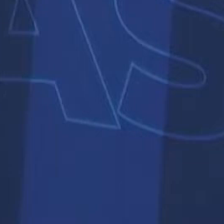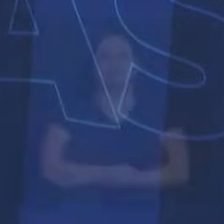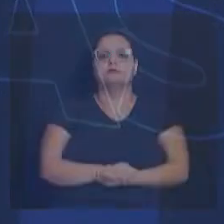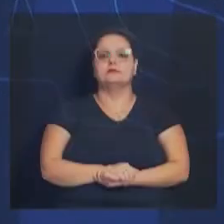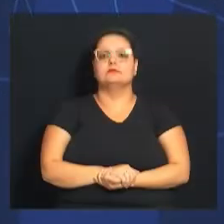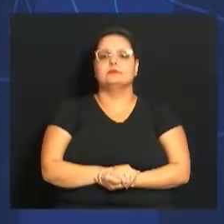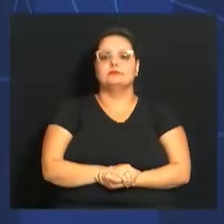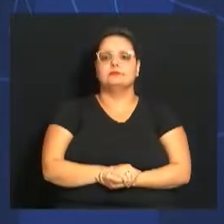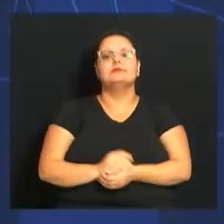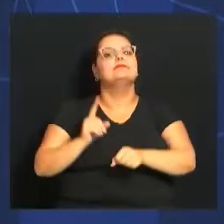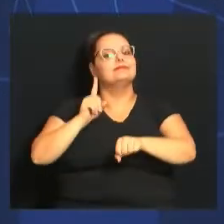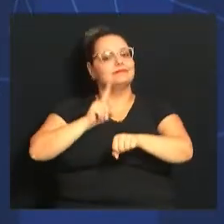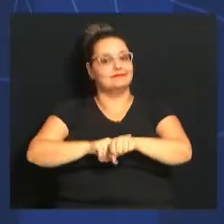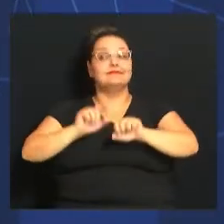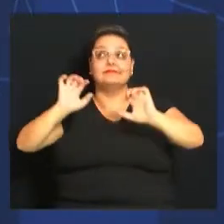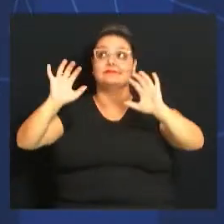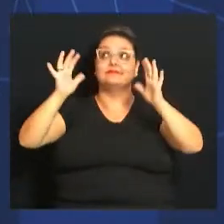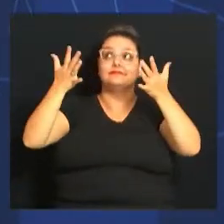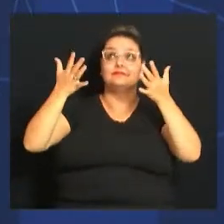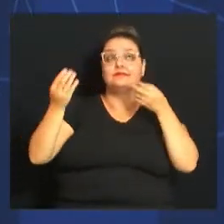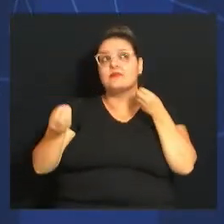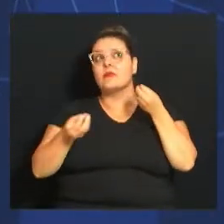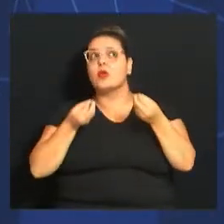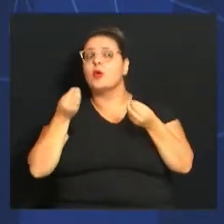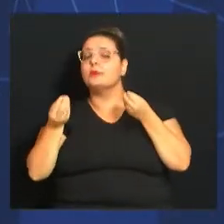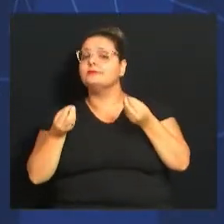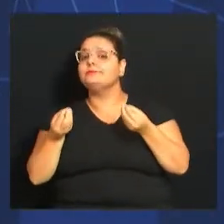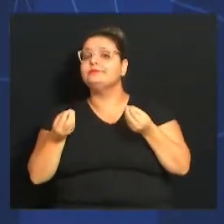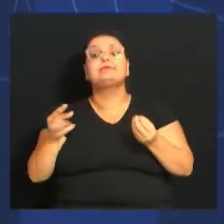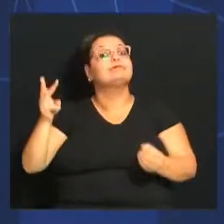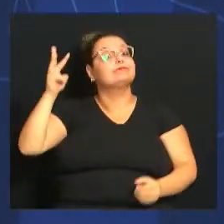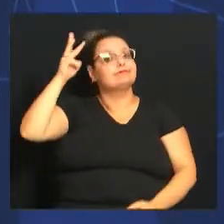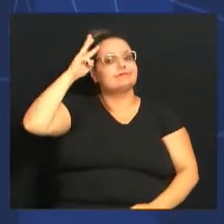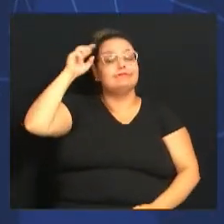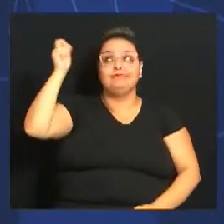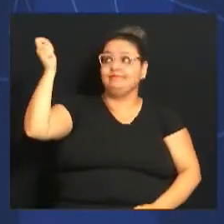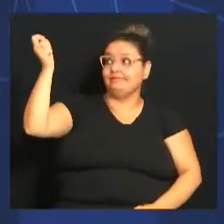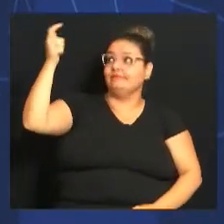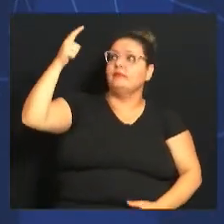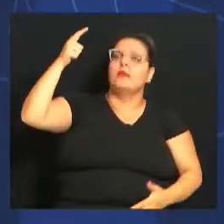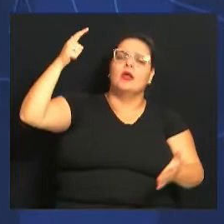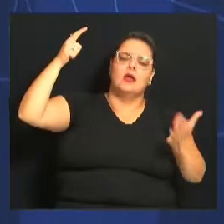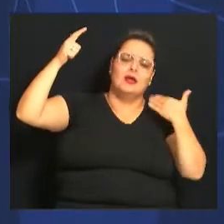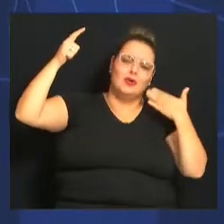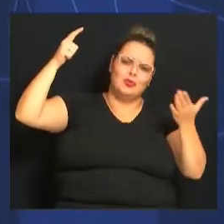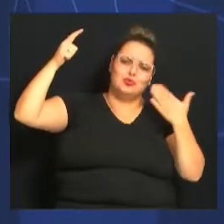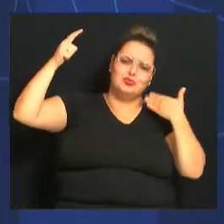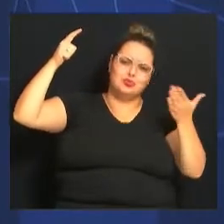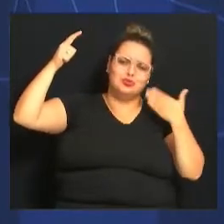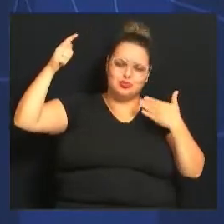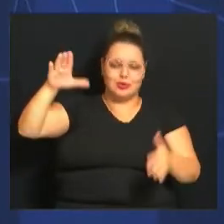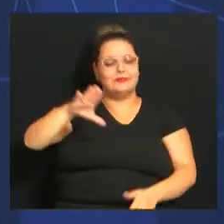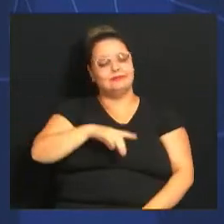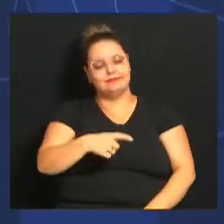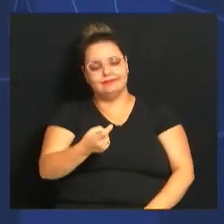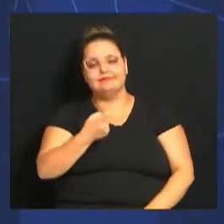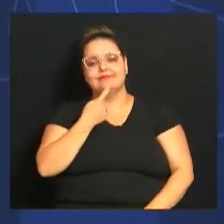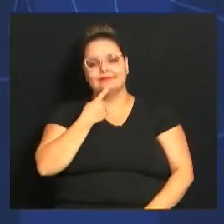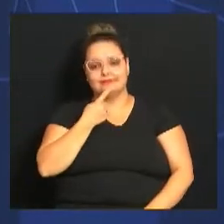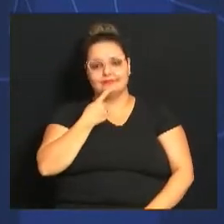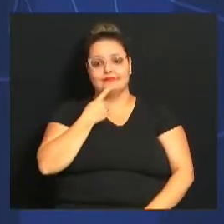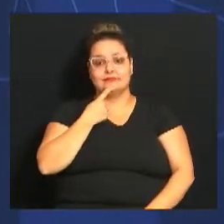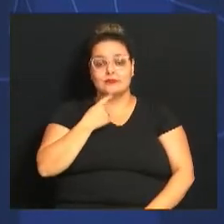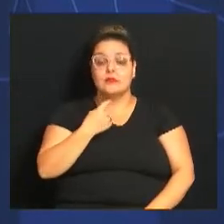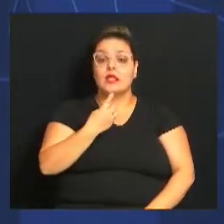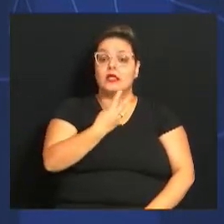Hora da previsão do tempo, terça-feira de sol e calor na cidade de Campinas, neste momento